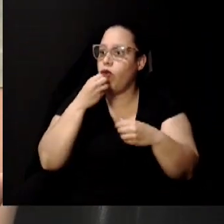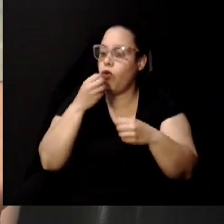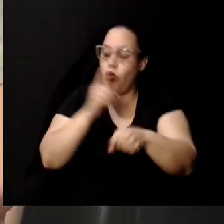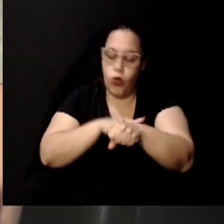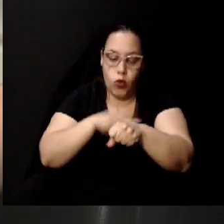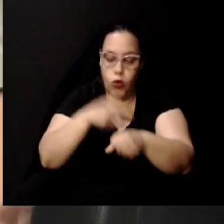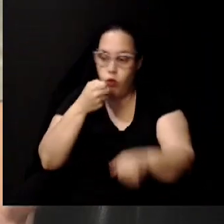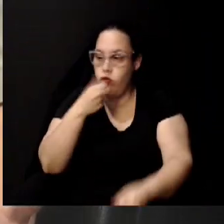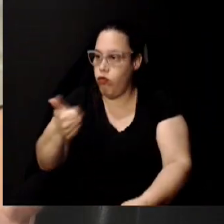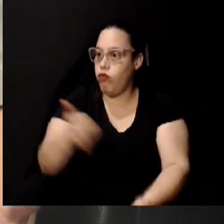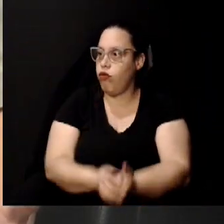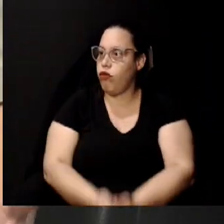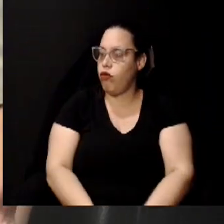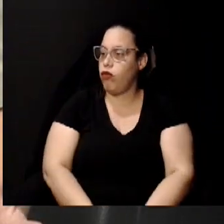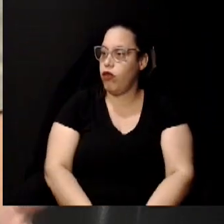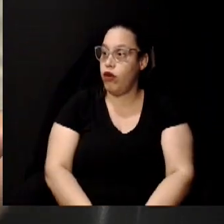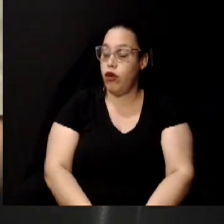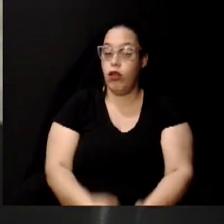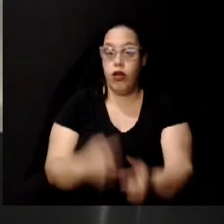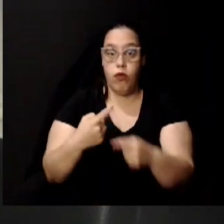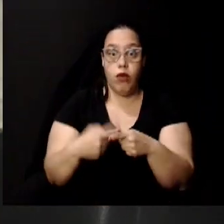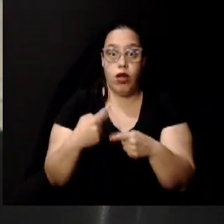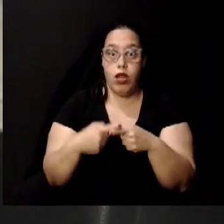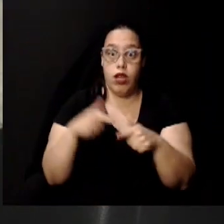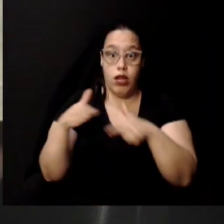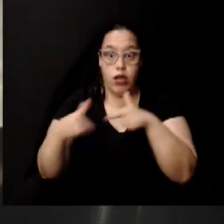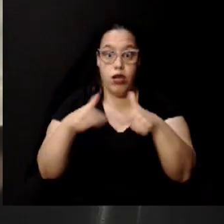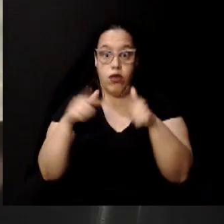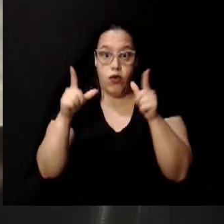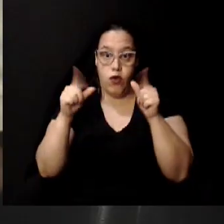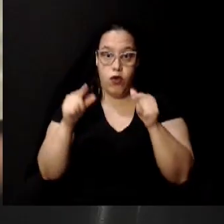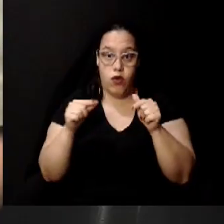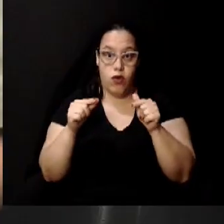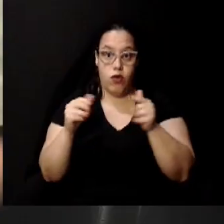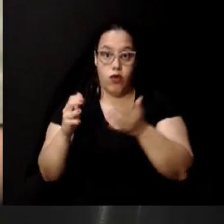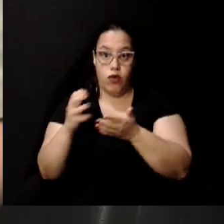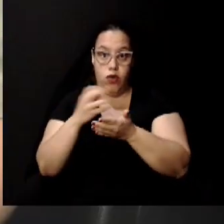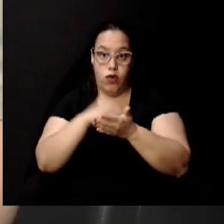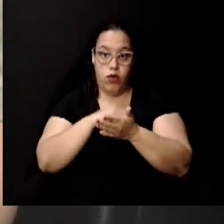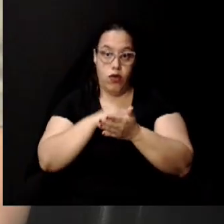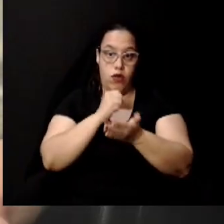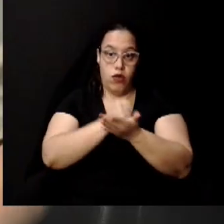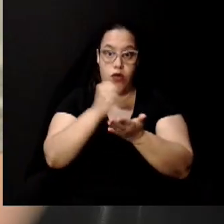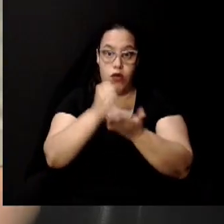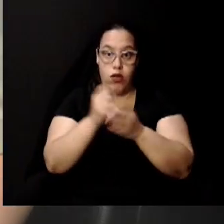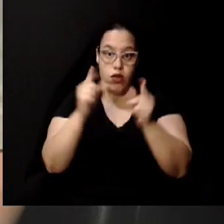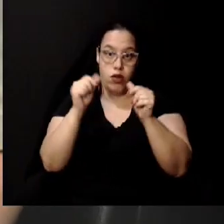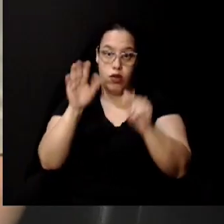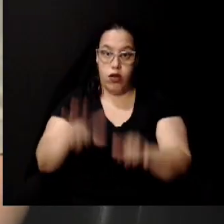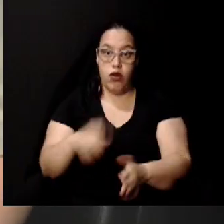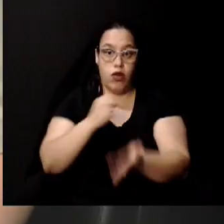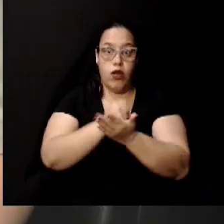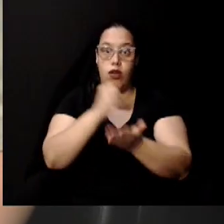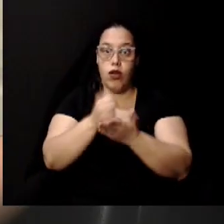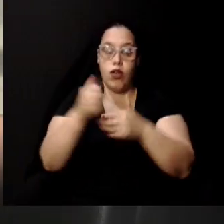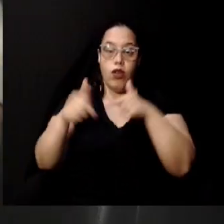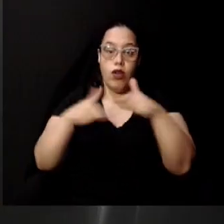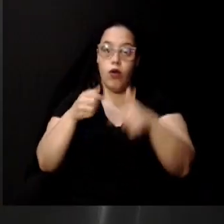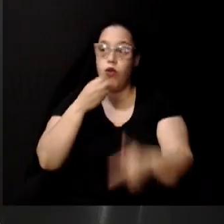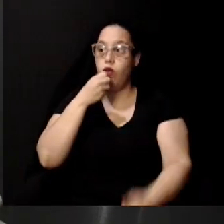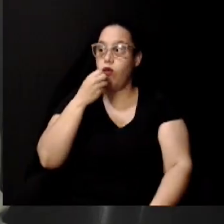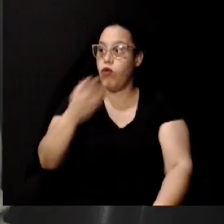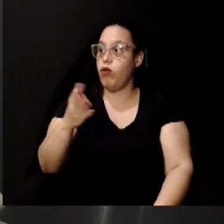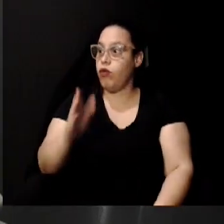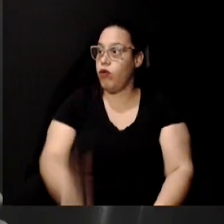a empresa quer economizar, ela recebe dinheiro público num contrato, ela quer economizar e não contratar trabalhador suficiente. Uhum. E aí